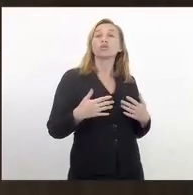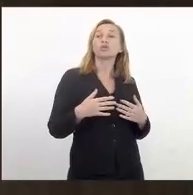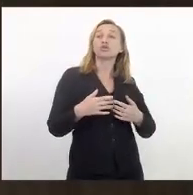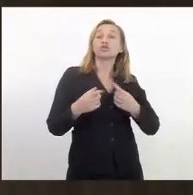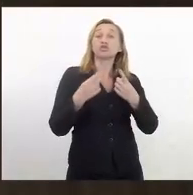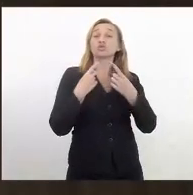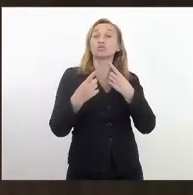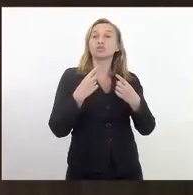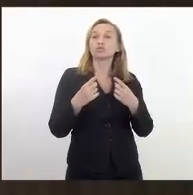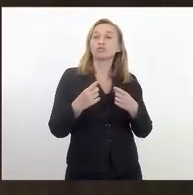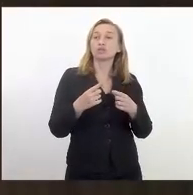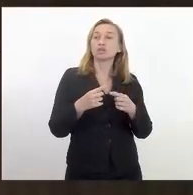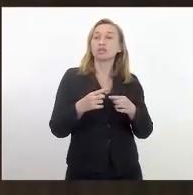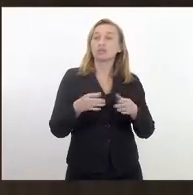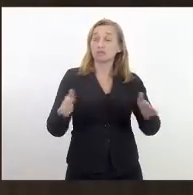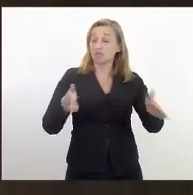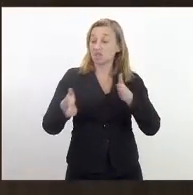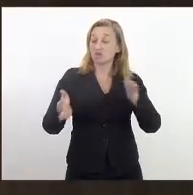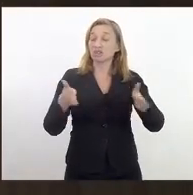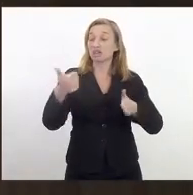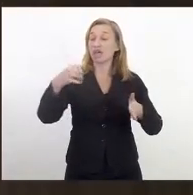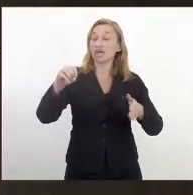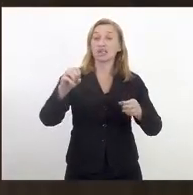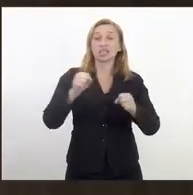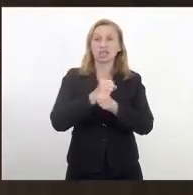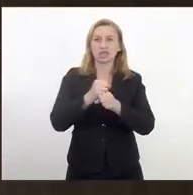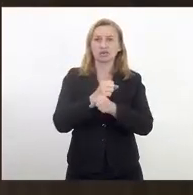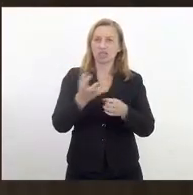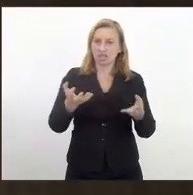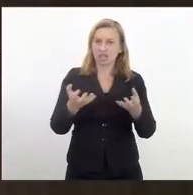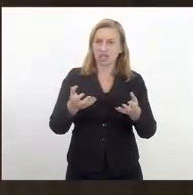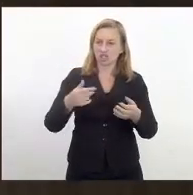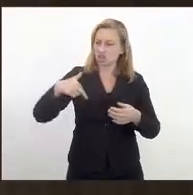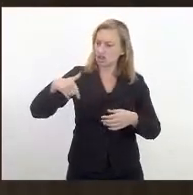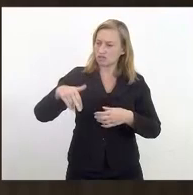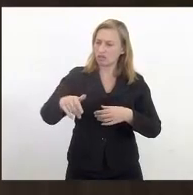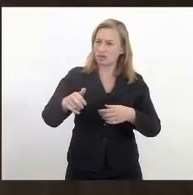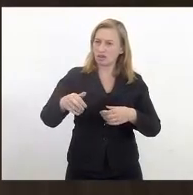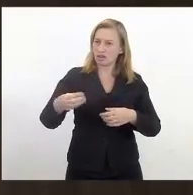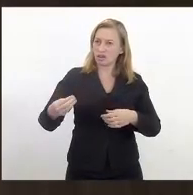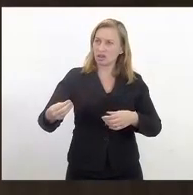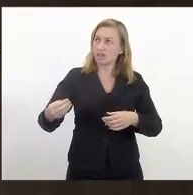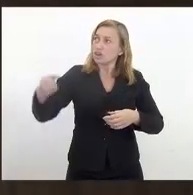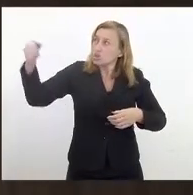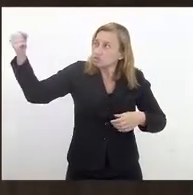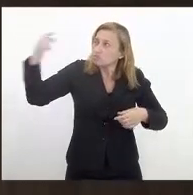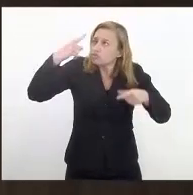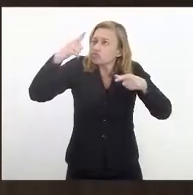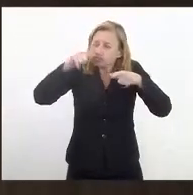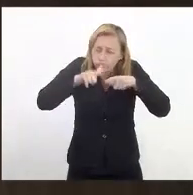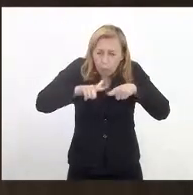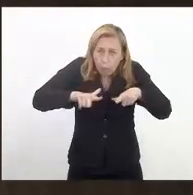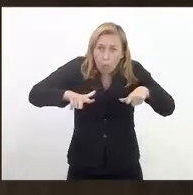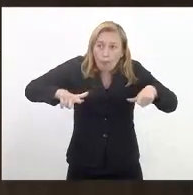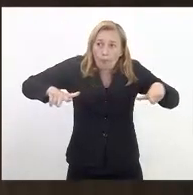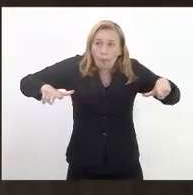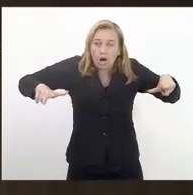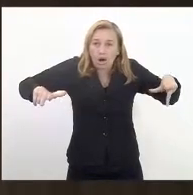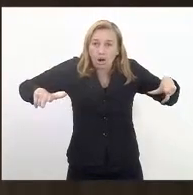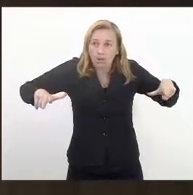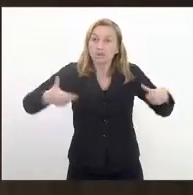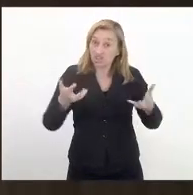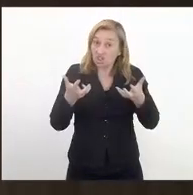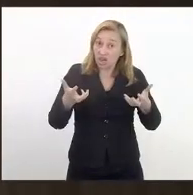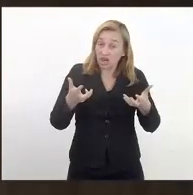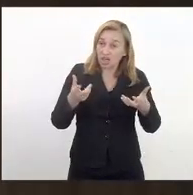estado deve fazer essa travessia de 10 anos é uma travessia do deserto que querem que a gente faça eu desmonte total da estrutura do estado e da sua capacidade